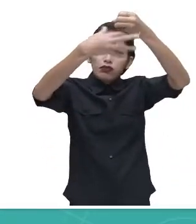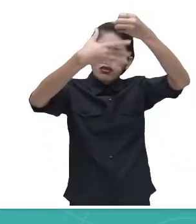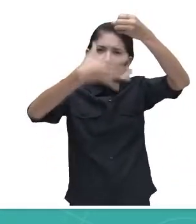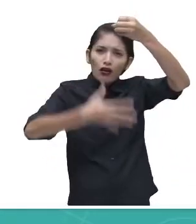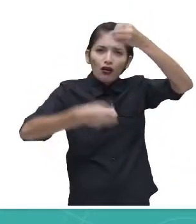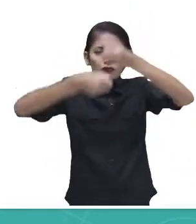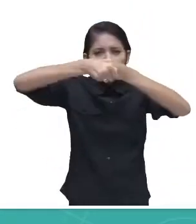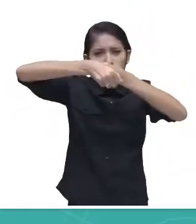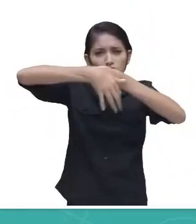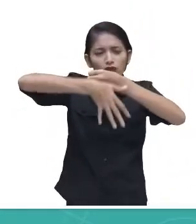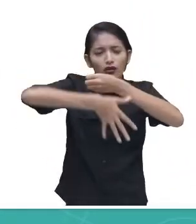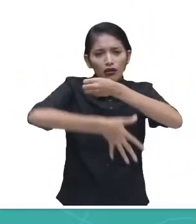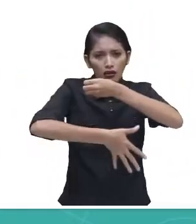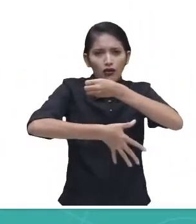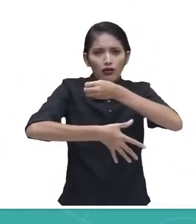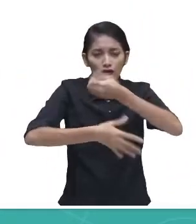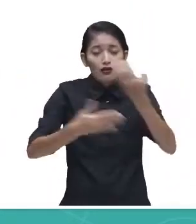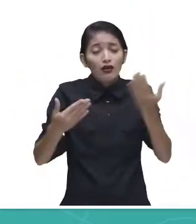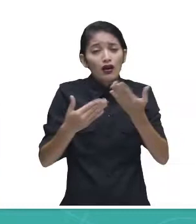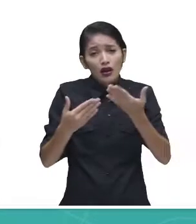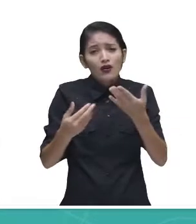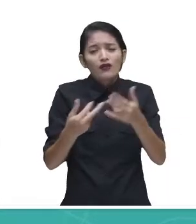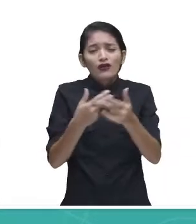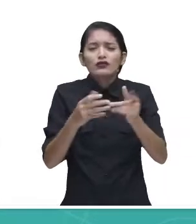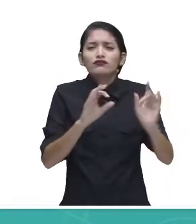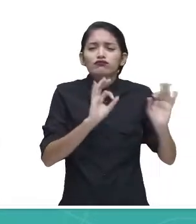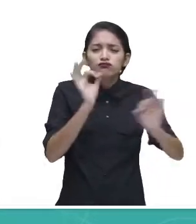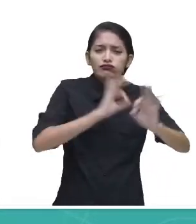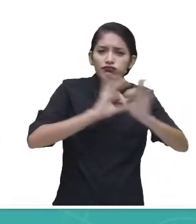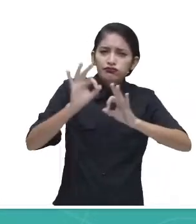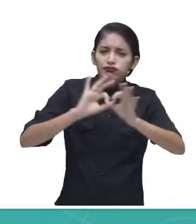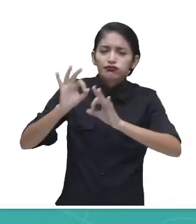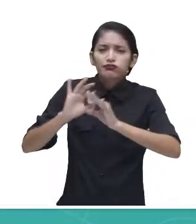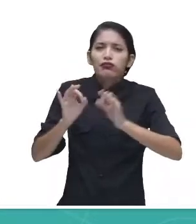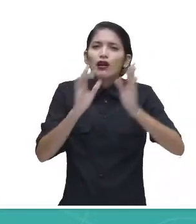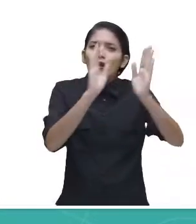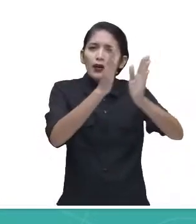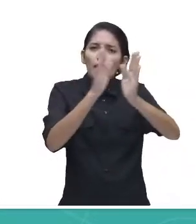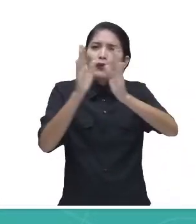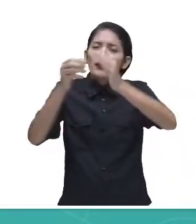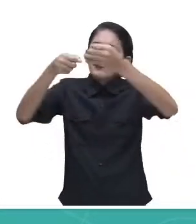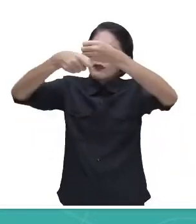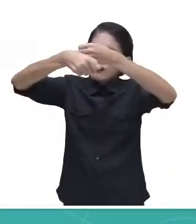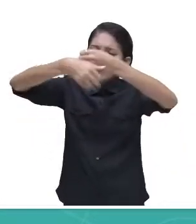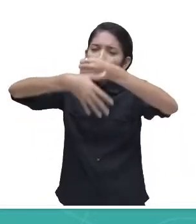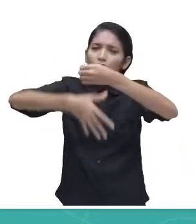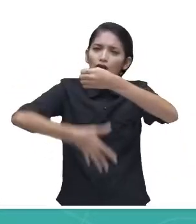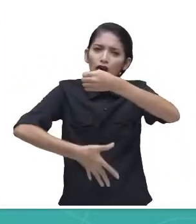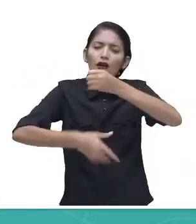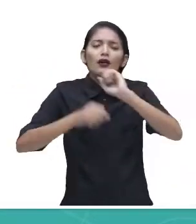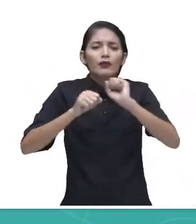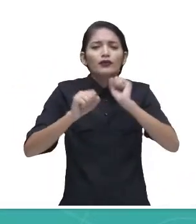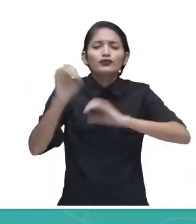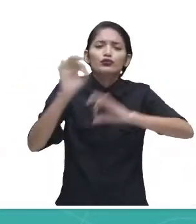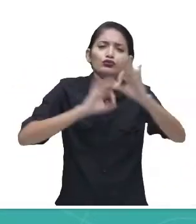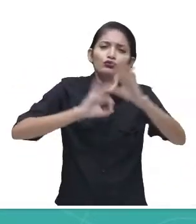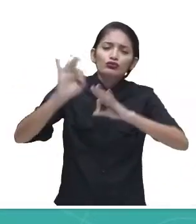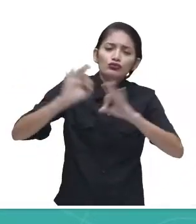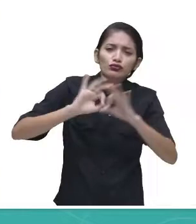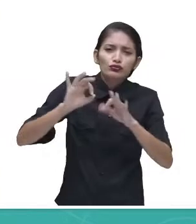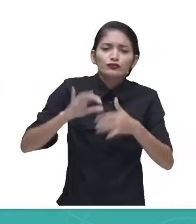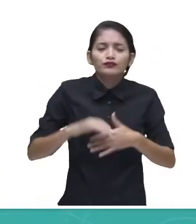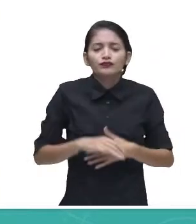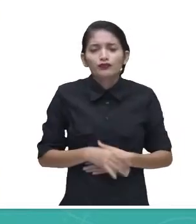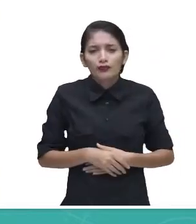forma, tá? Então, são graus em níveis, organização por graus, que nós podemos organizar o corpo